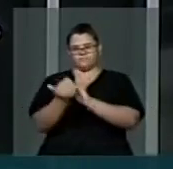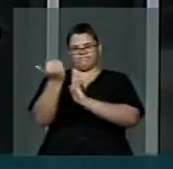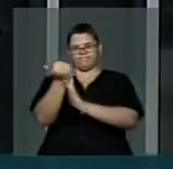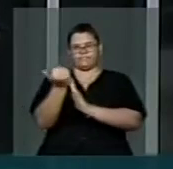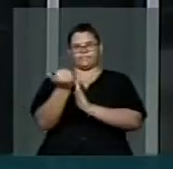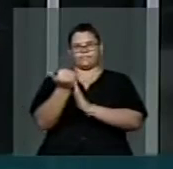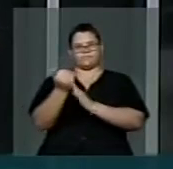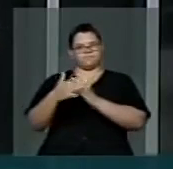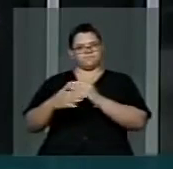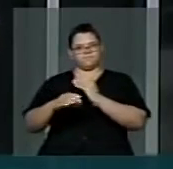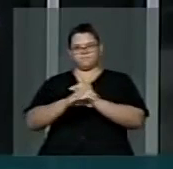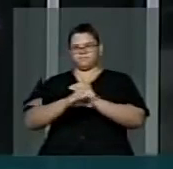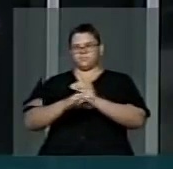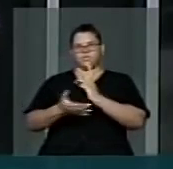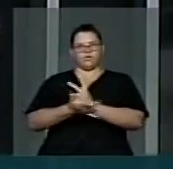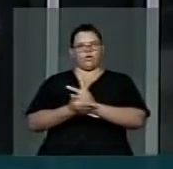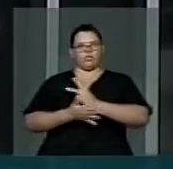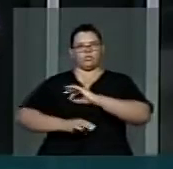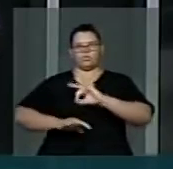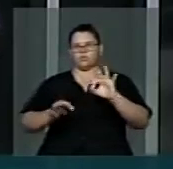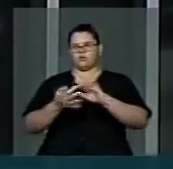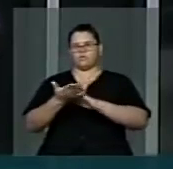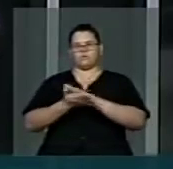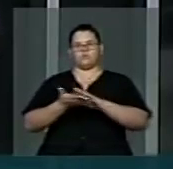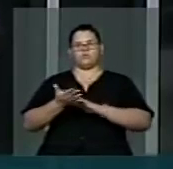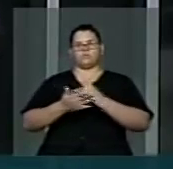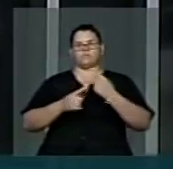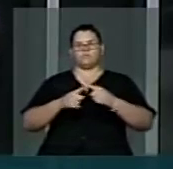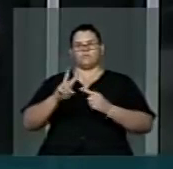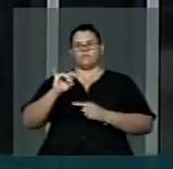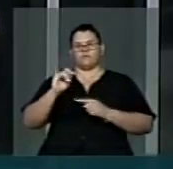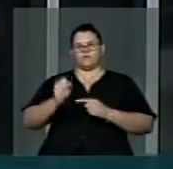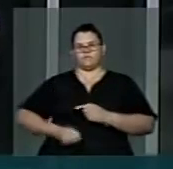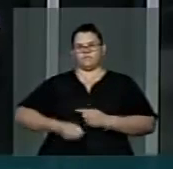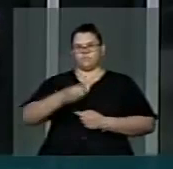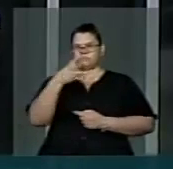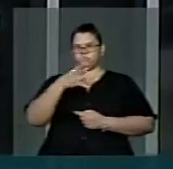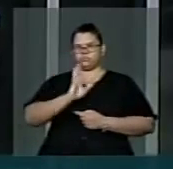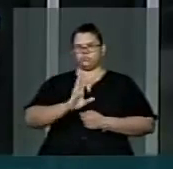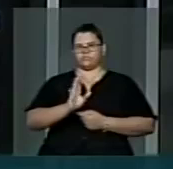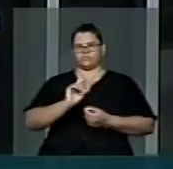e ininterrupto, o setor alcançaria os números exponenciais já citados: